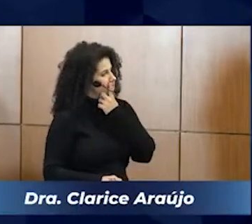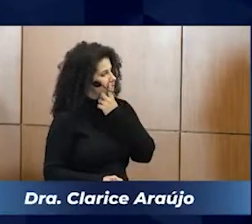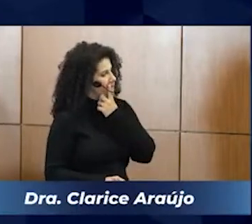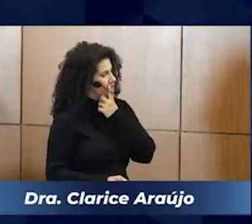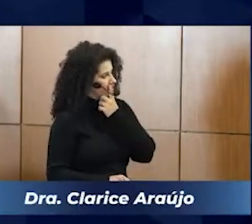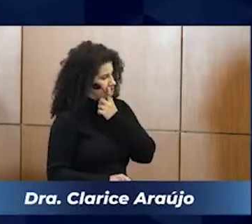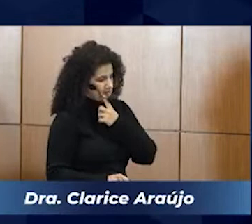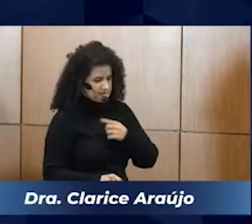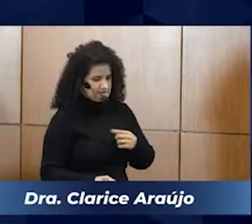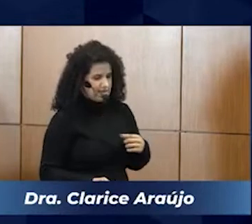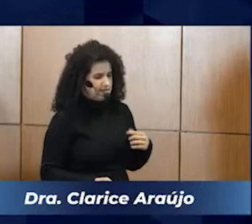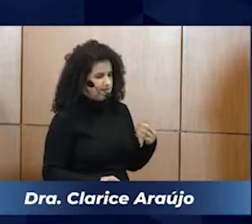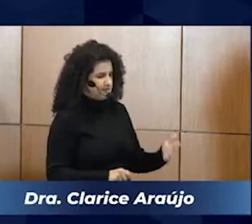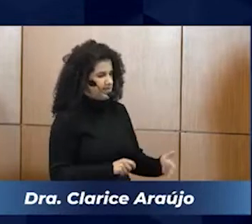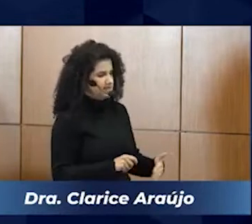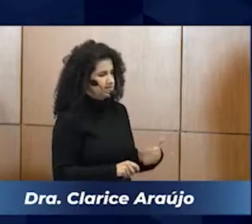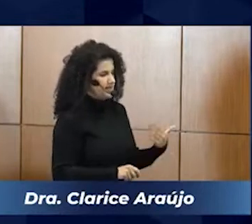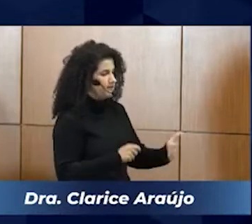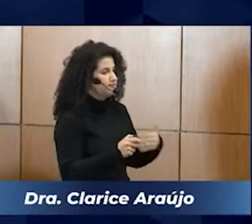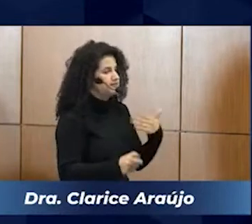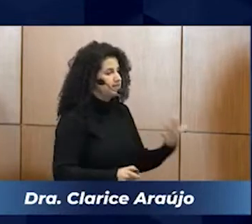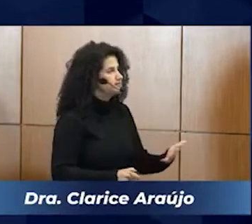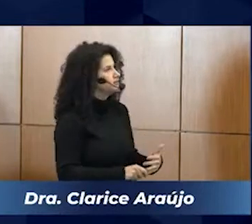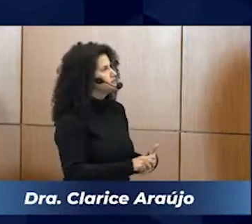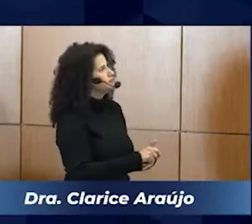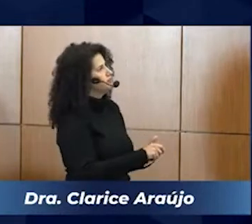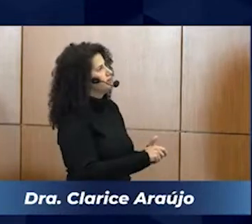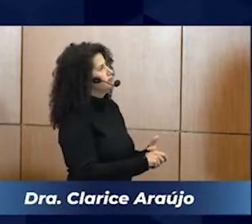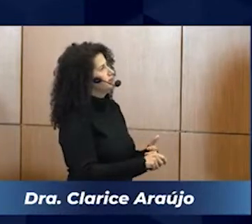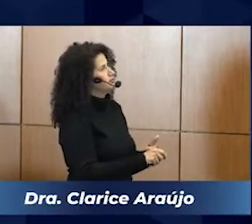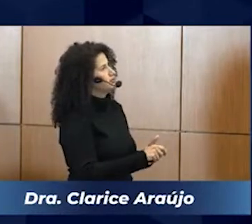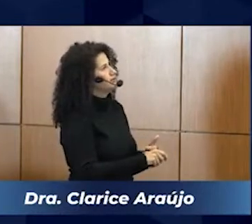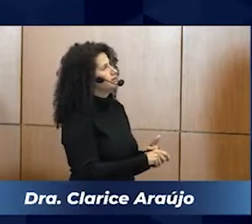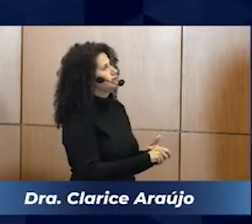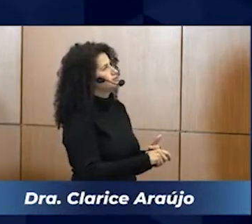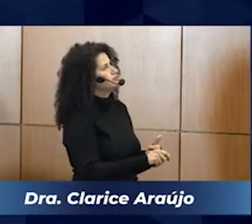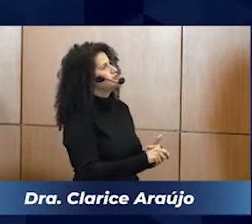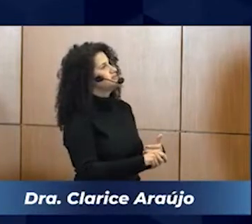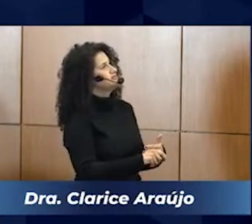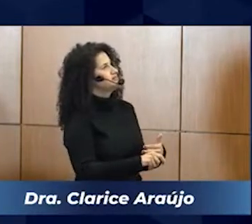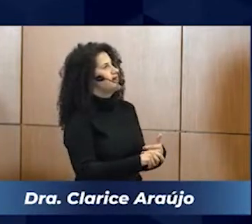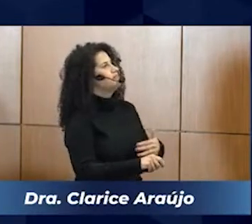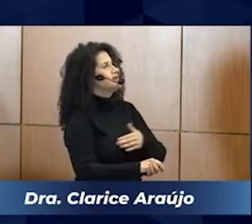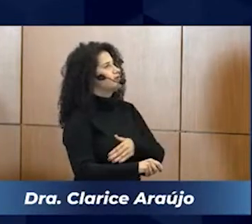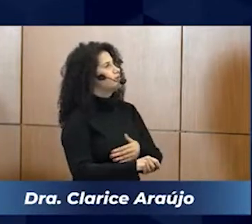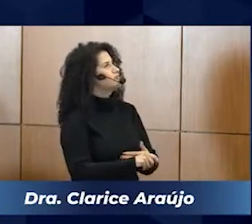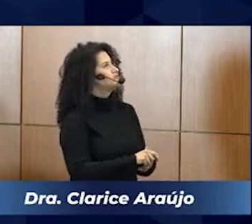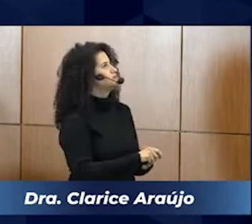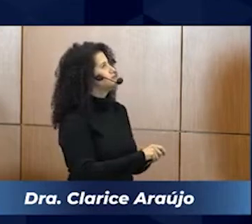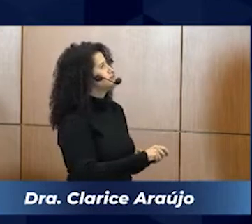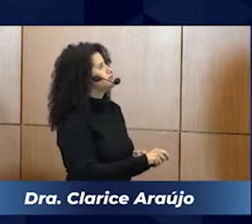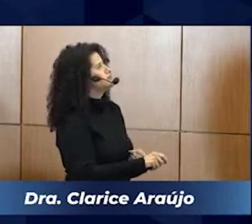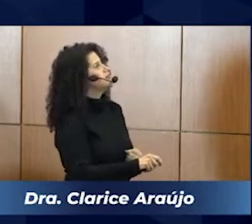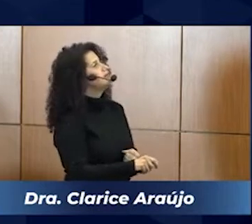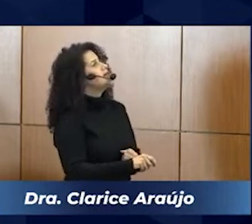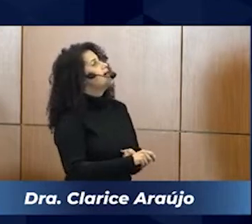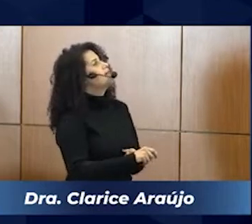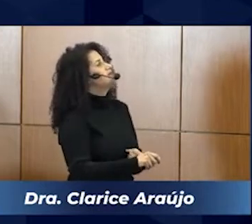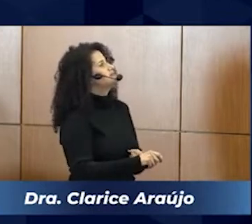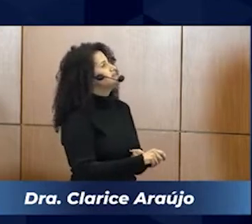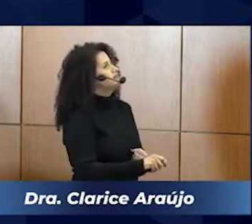implementar a prática baseada em evidência, né, a evidência na nossa prática clínica, a gente precisa saber, como a professora